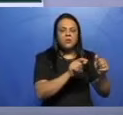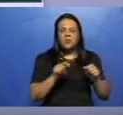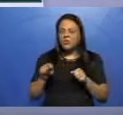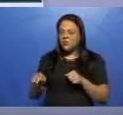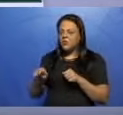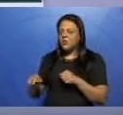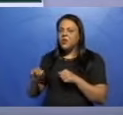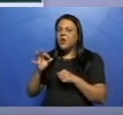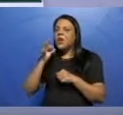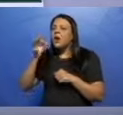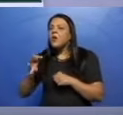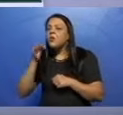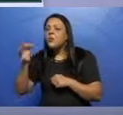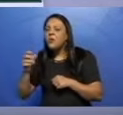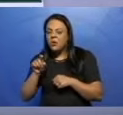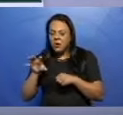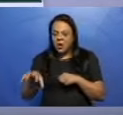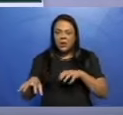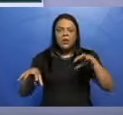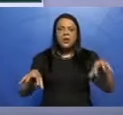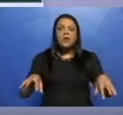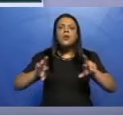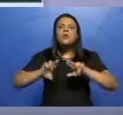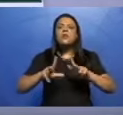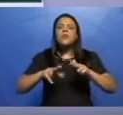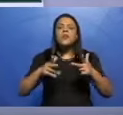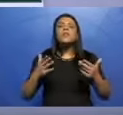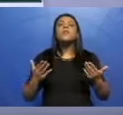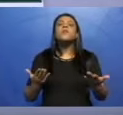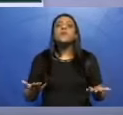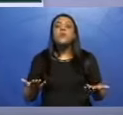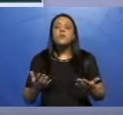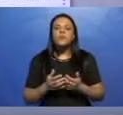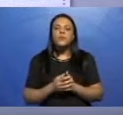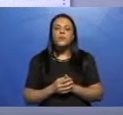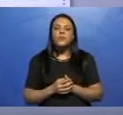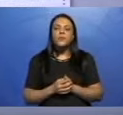Vamos ver mais uma vez a diferença de uma e de outra.